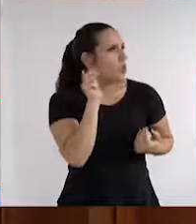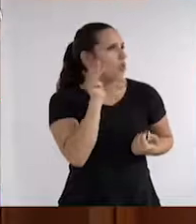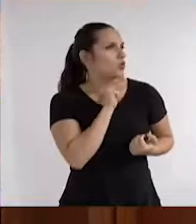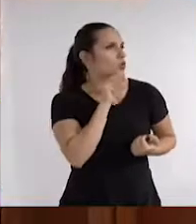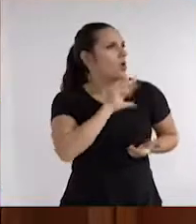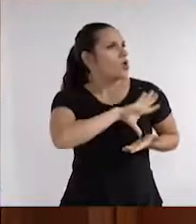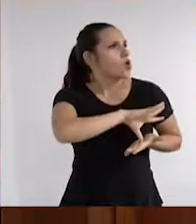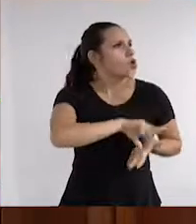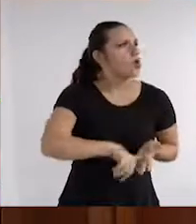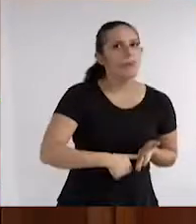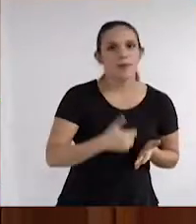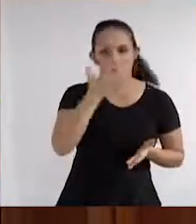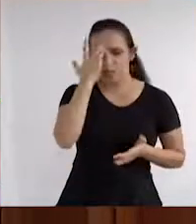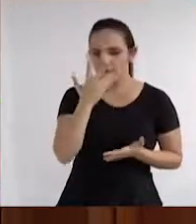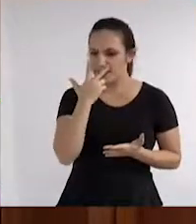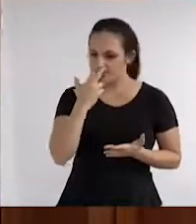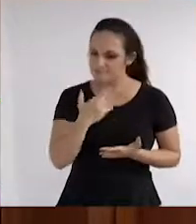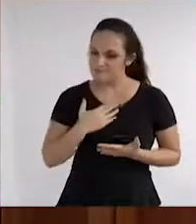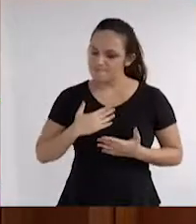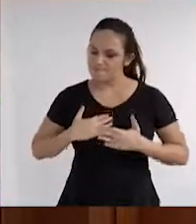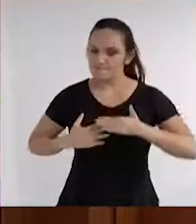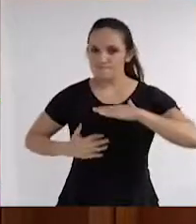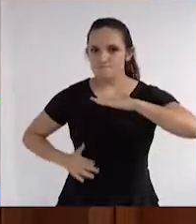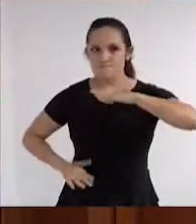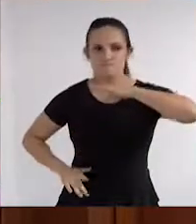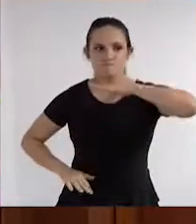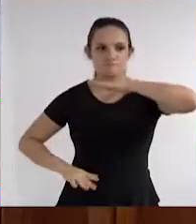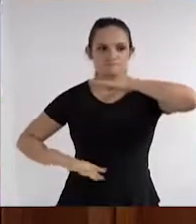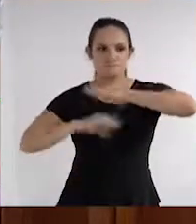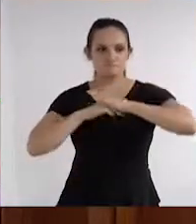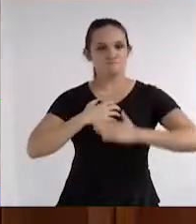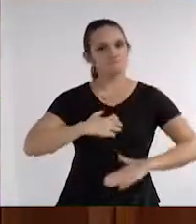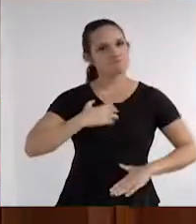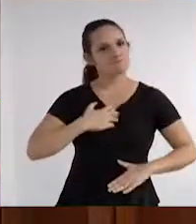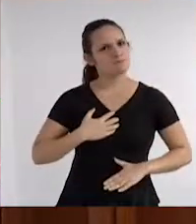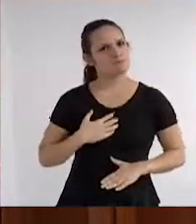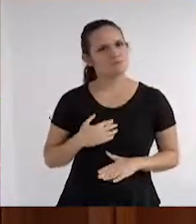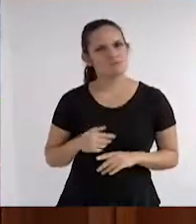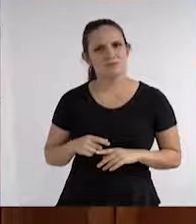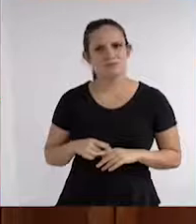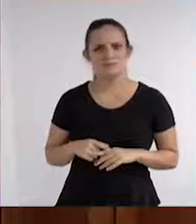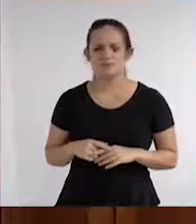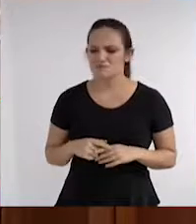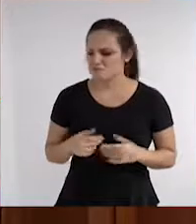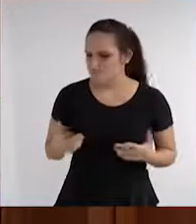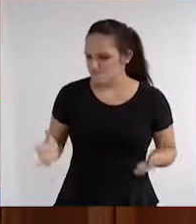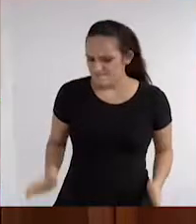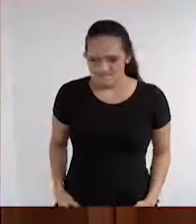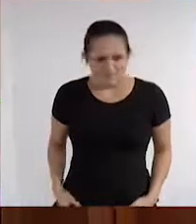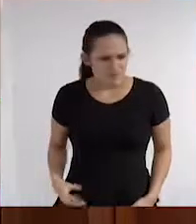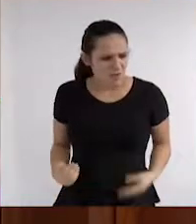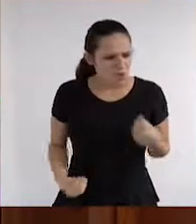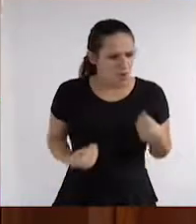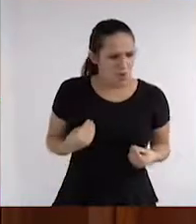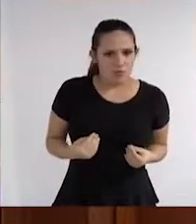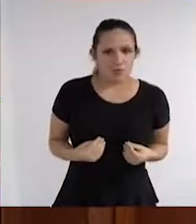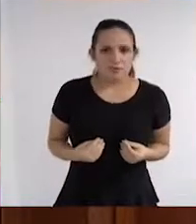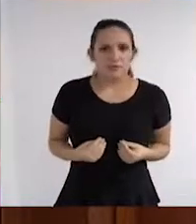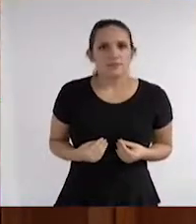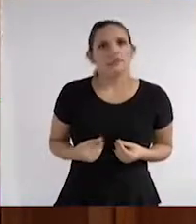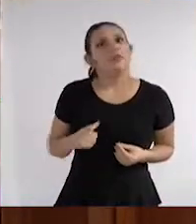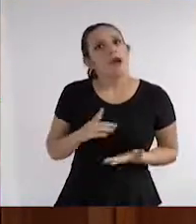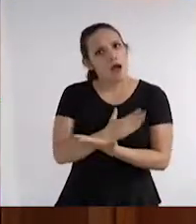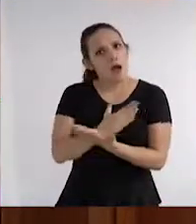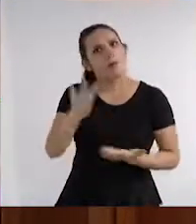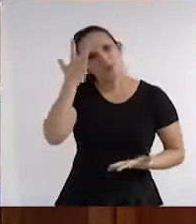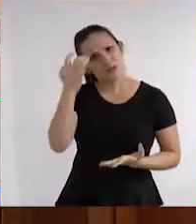aquela raiva interior. E eu aqui com a minha vida sofrida, e esse povo ladrão, isso é um absurdo. Tem gente querendo